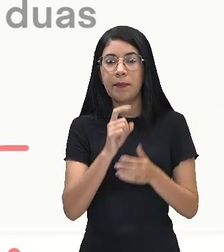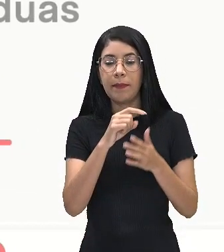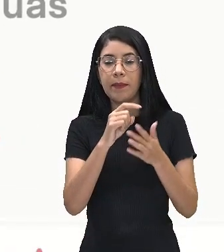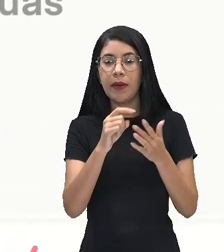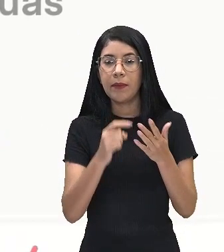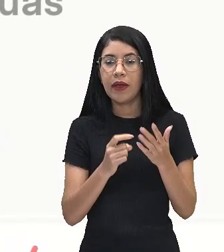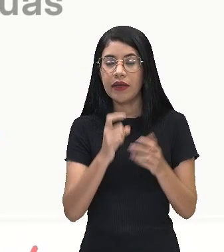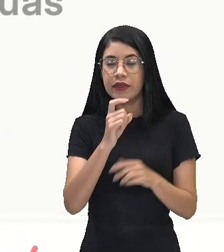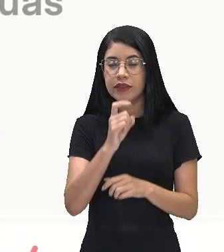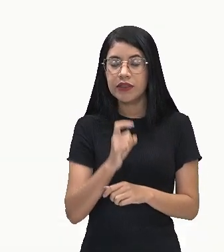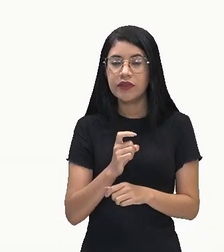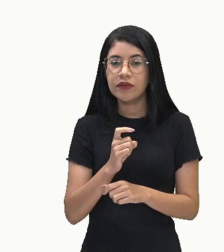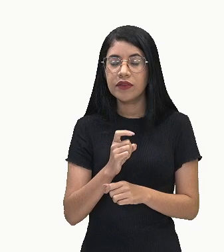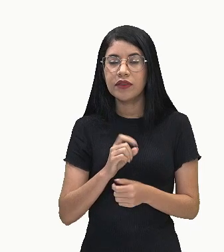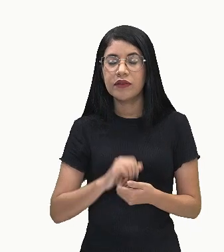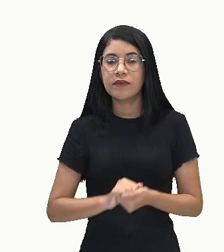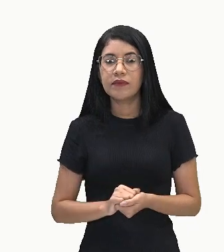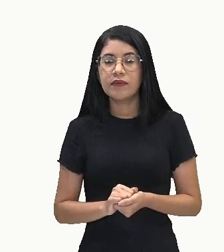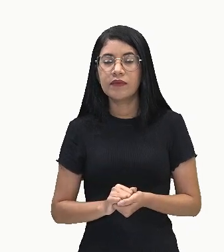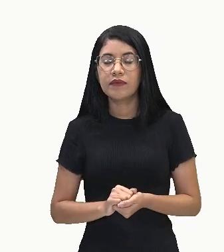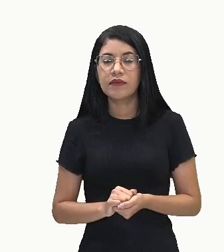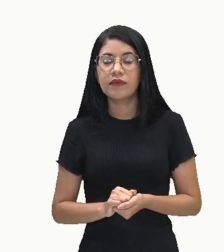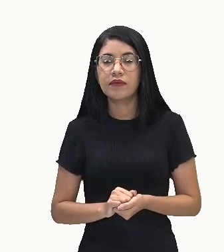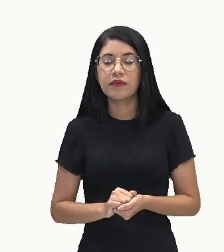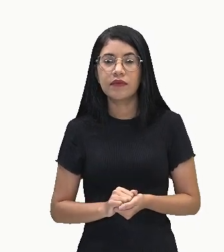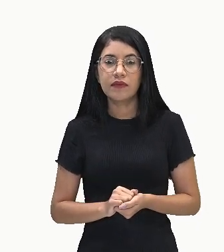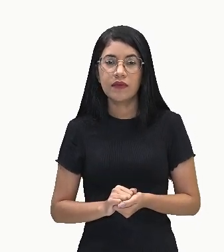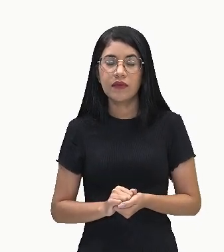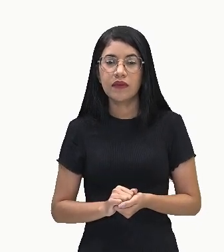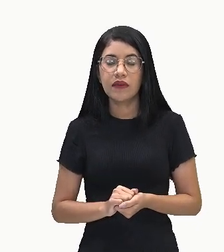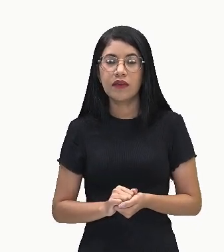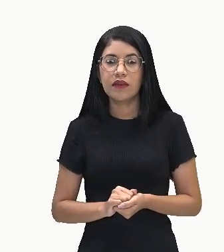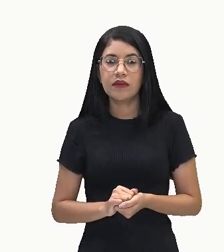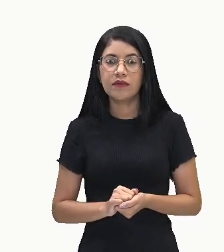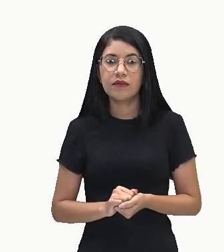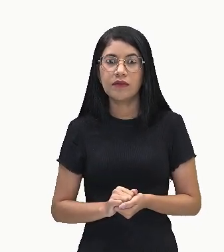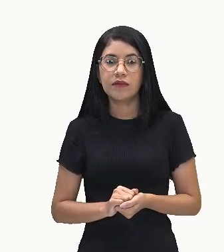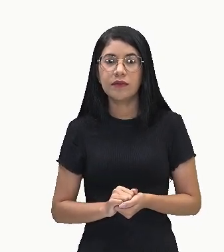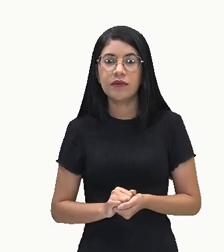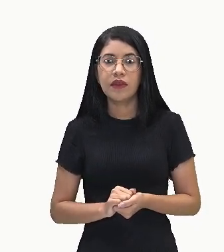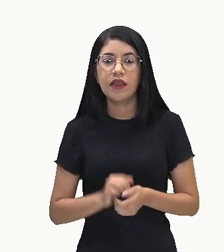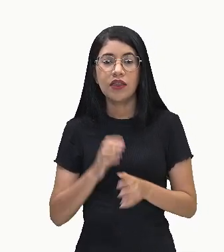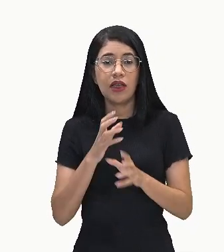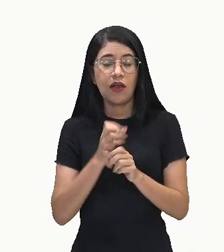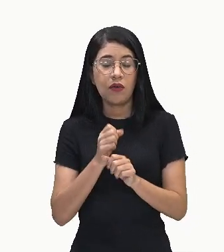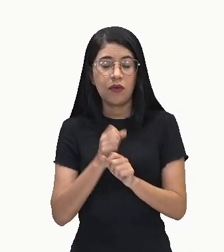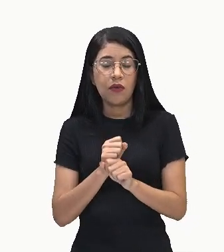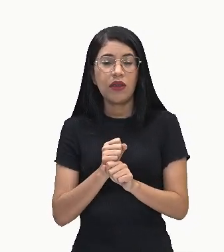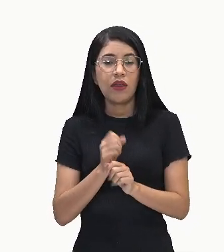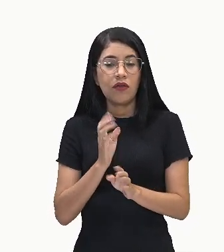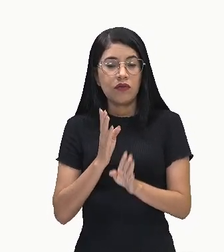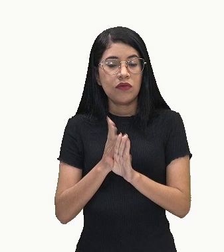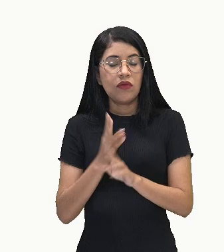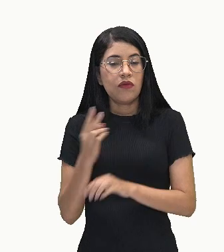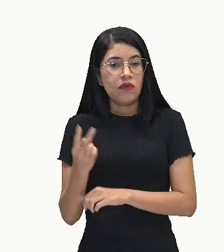certo? No nosso polinômio, pelos valores que nós calculamos, né?